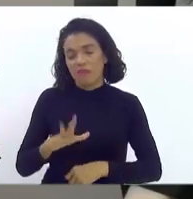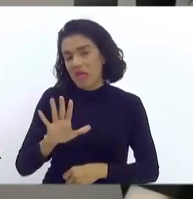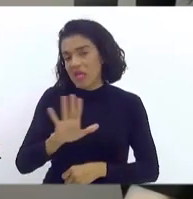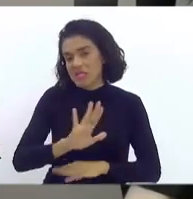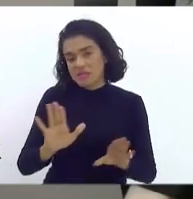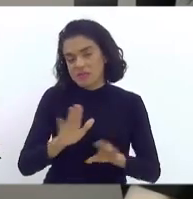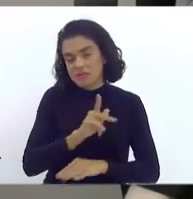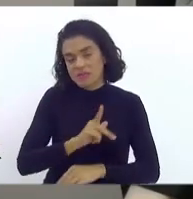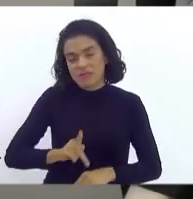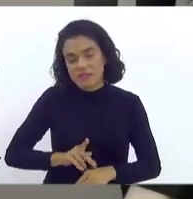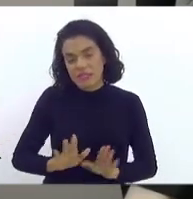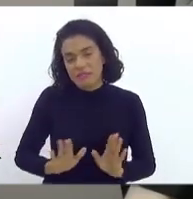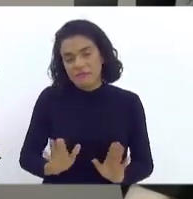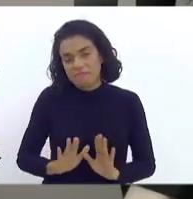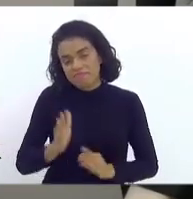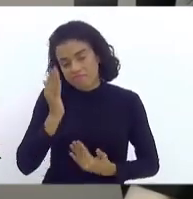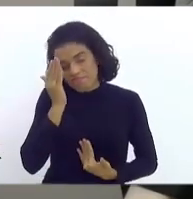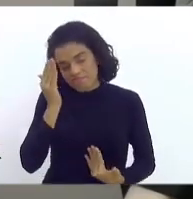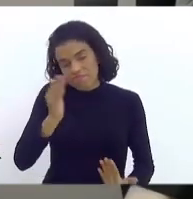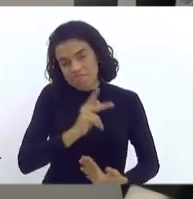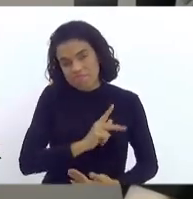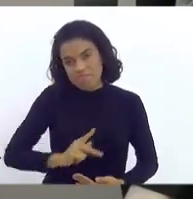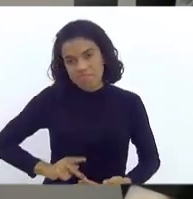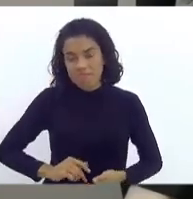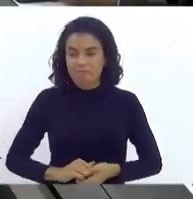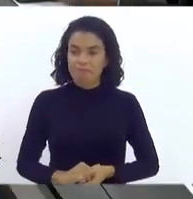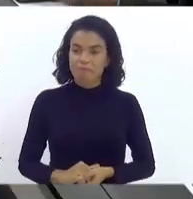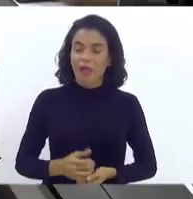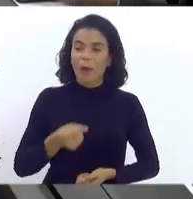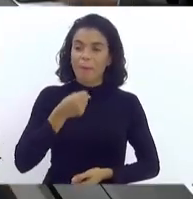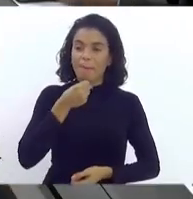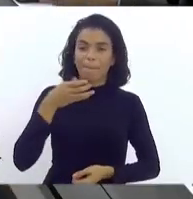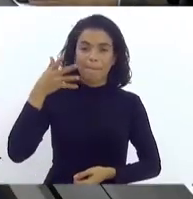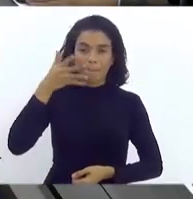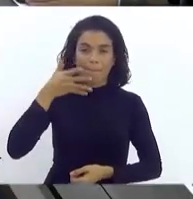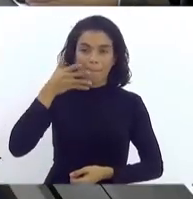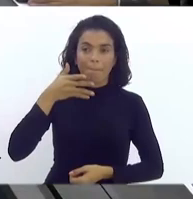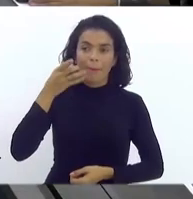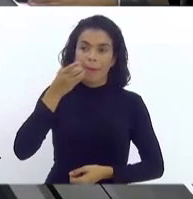presidente. Te agradeço, presidente. Passa a palavra ao deputado Liberman.